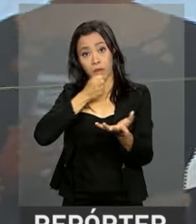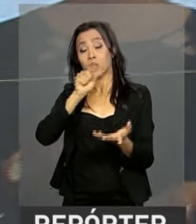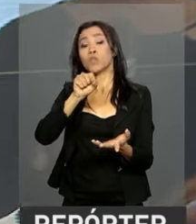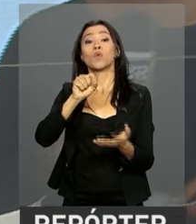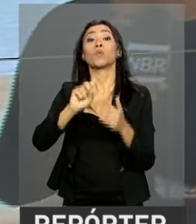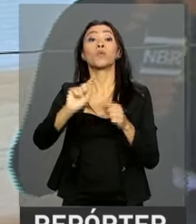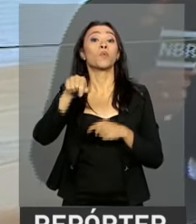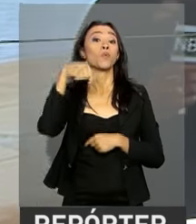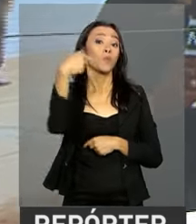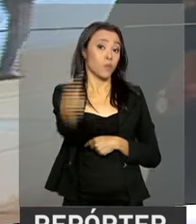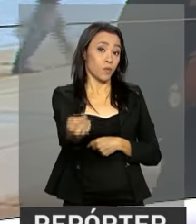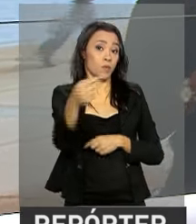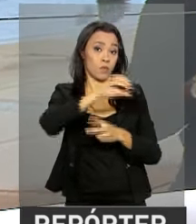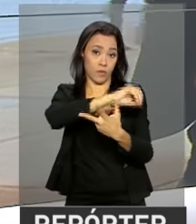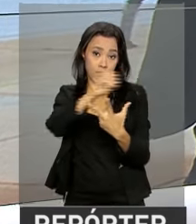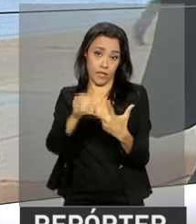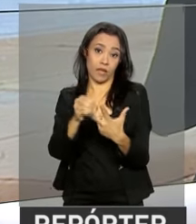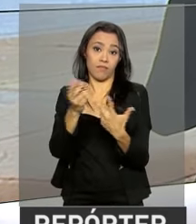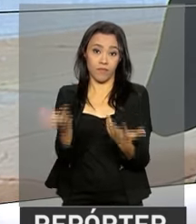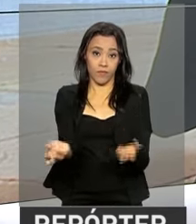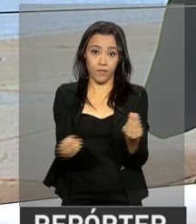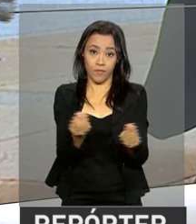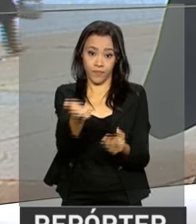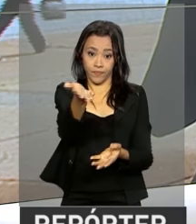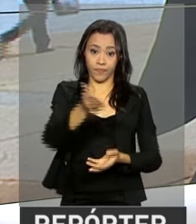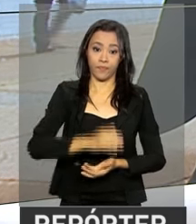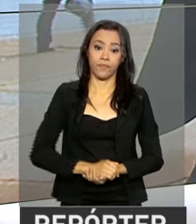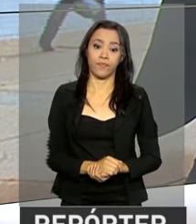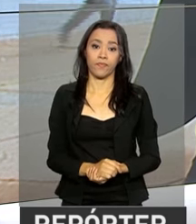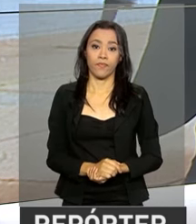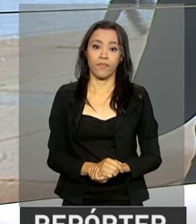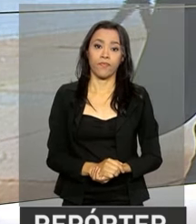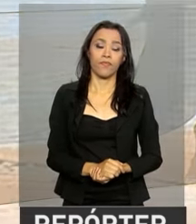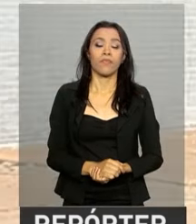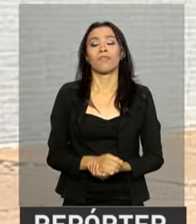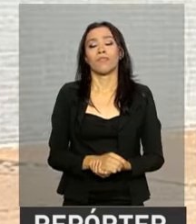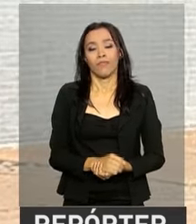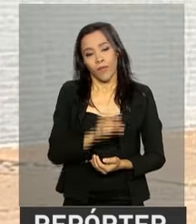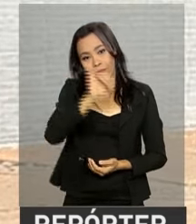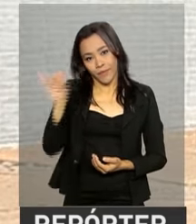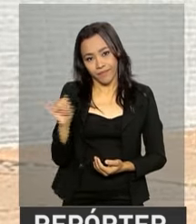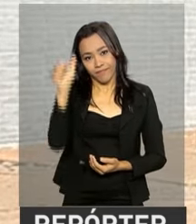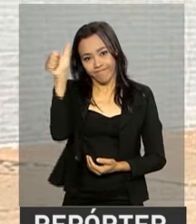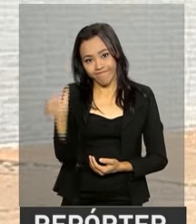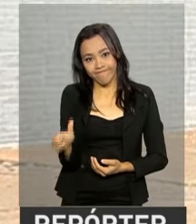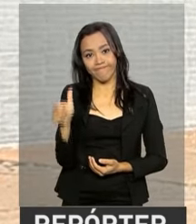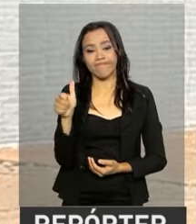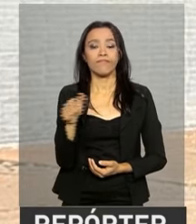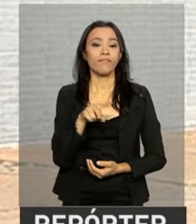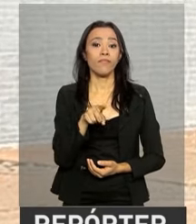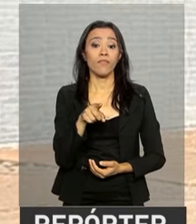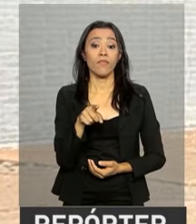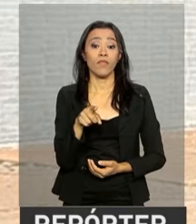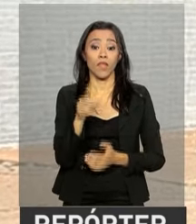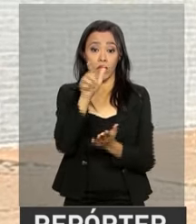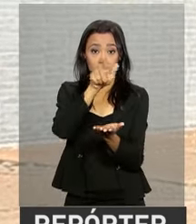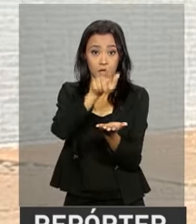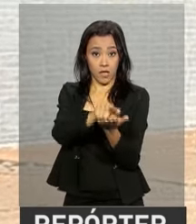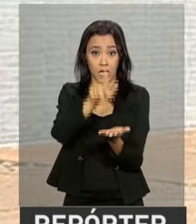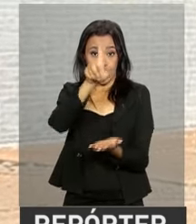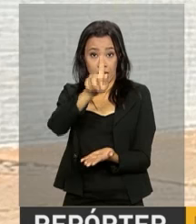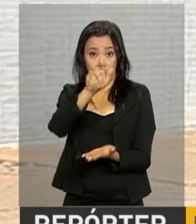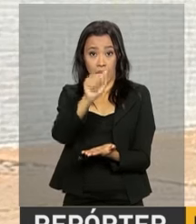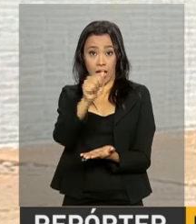dia seguinte do Enem. Oi, Mara. Oi, Leandro. Olha só, o gabarito vai